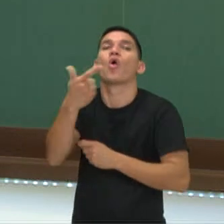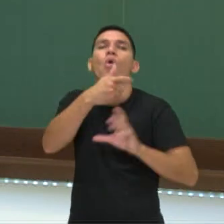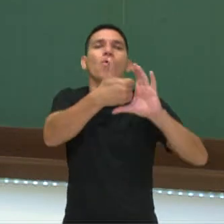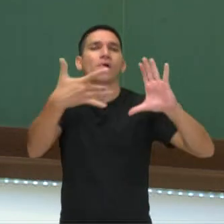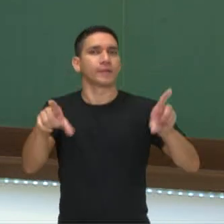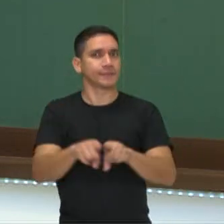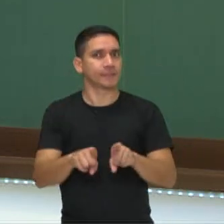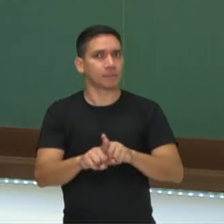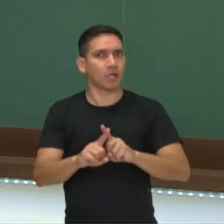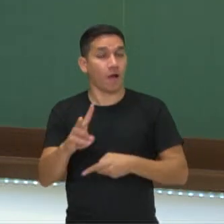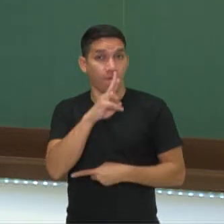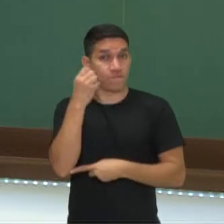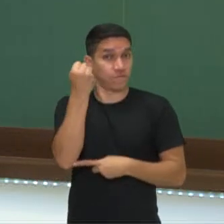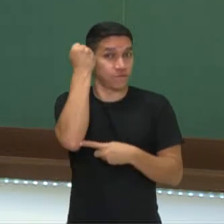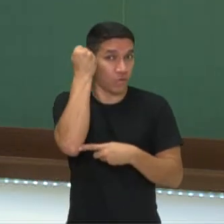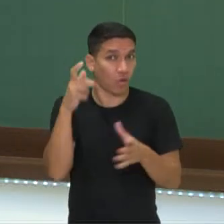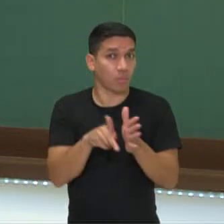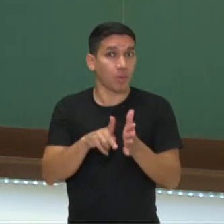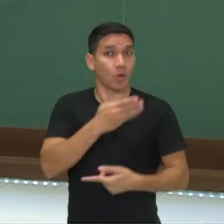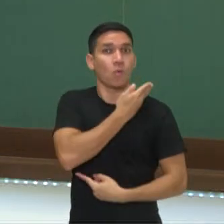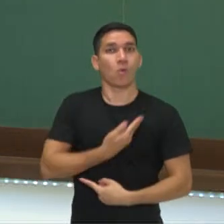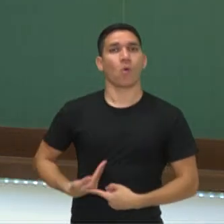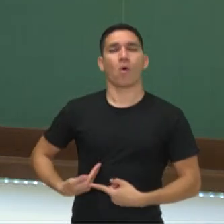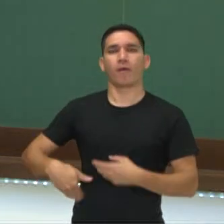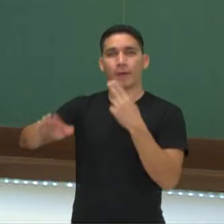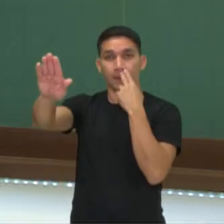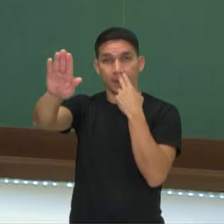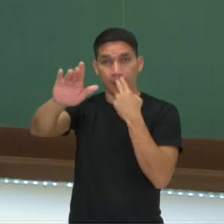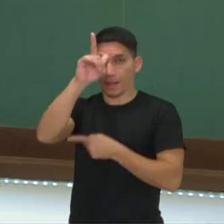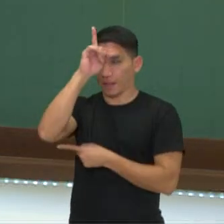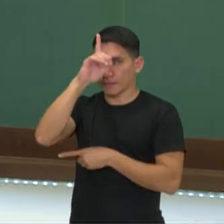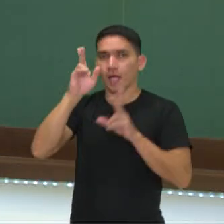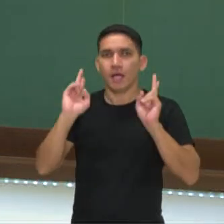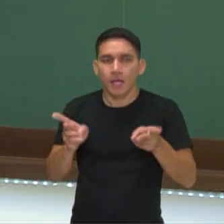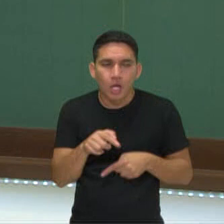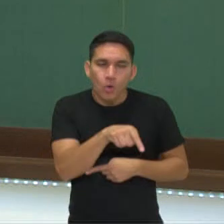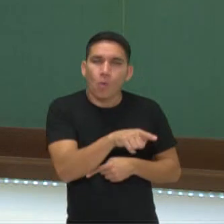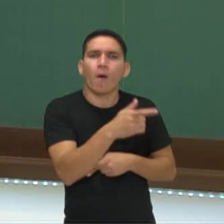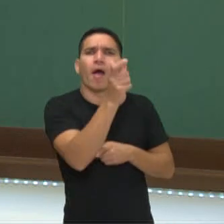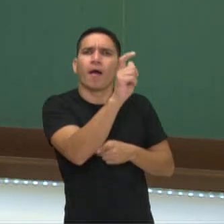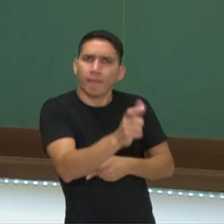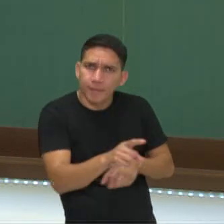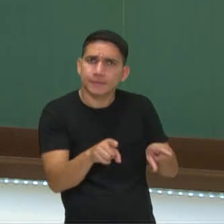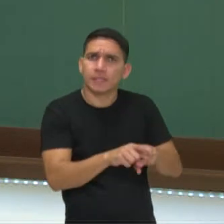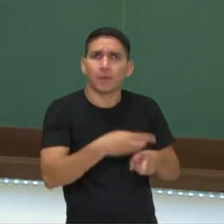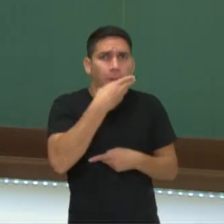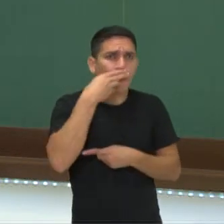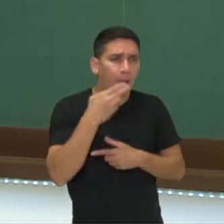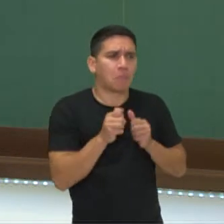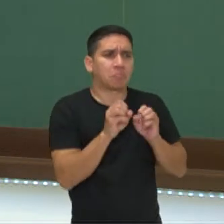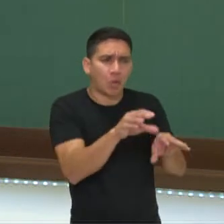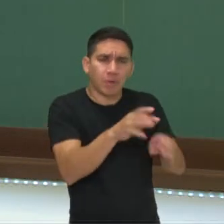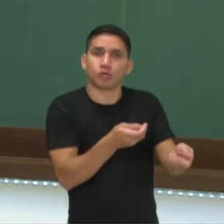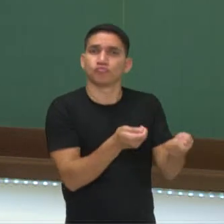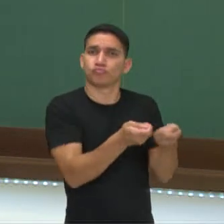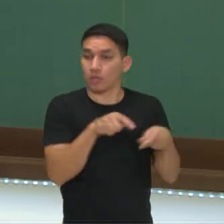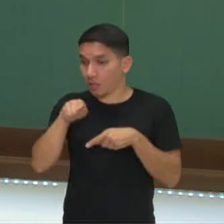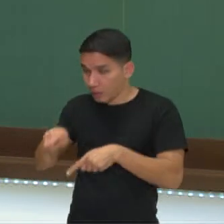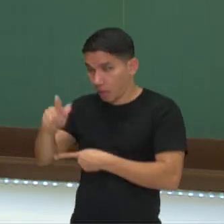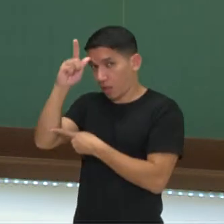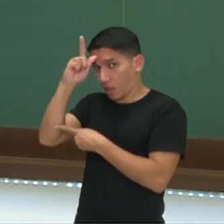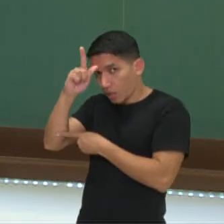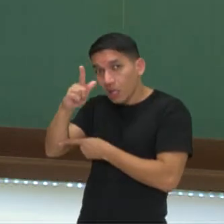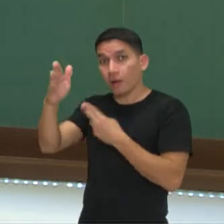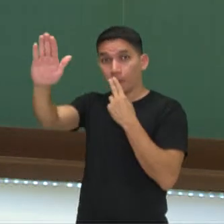também muito forte do governo do Hitler na Alemanha. Assim como a Itália, com Mussolini, teve uma educação dirigida, a Alemanha do Hitler